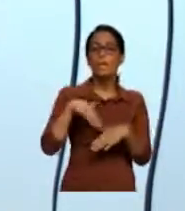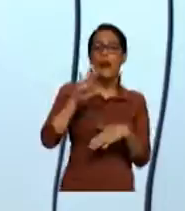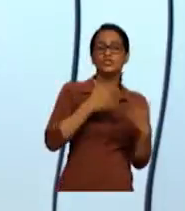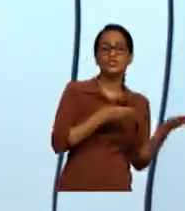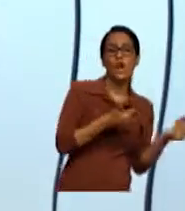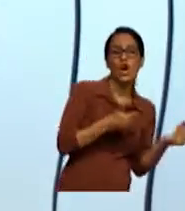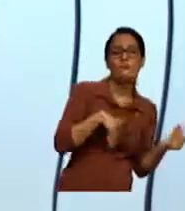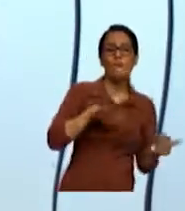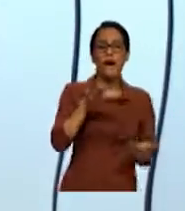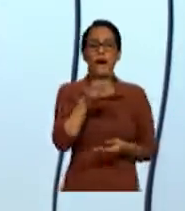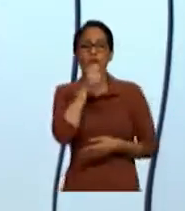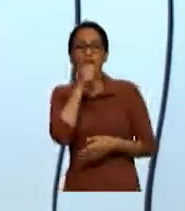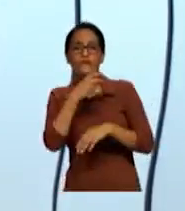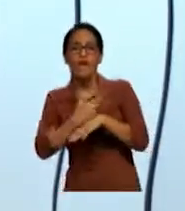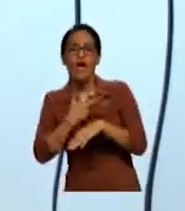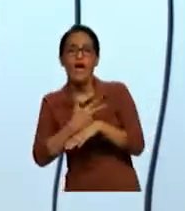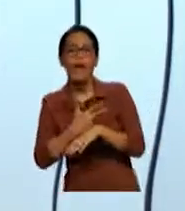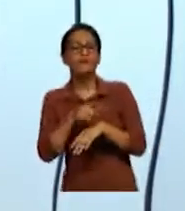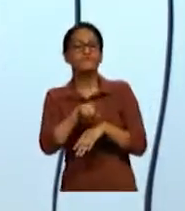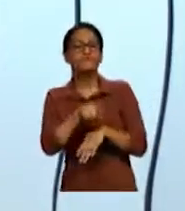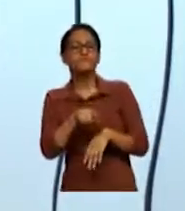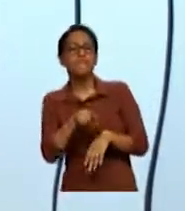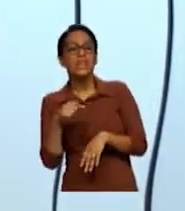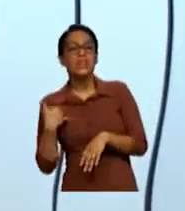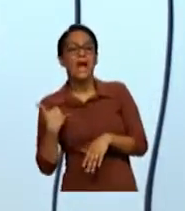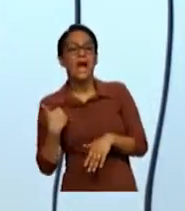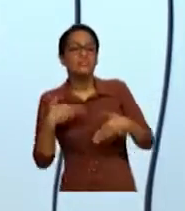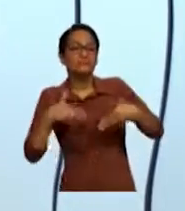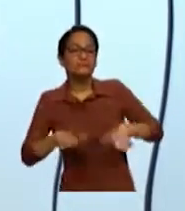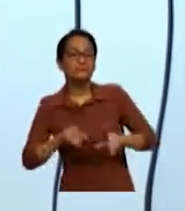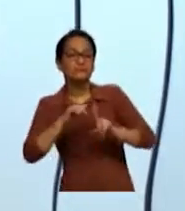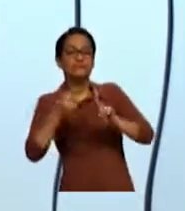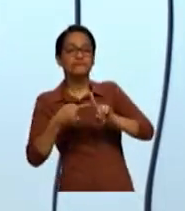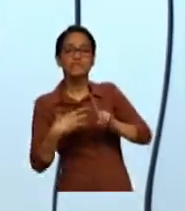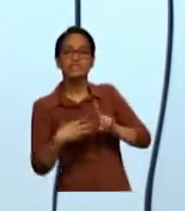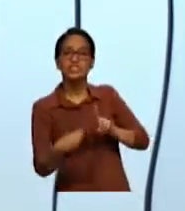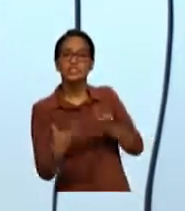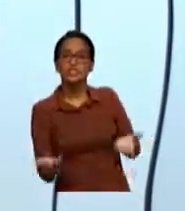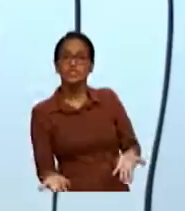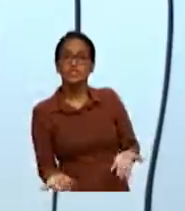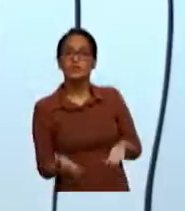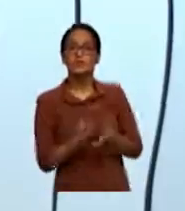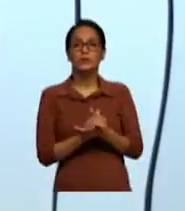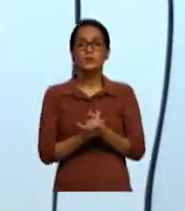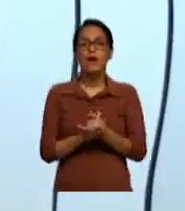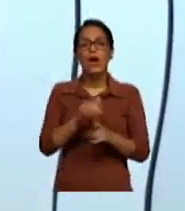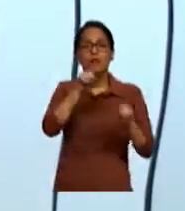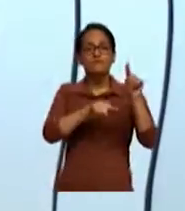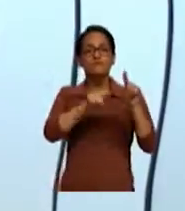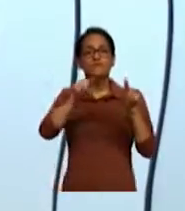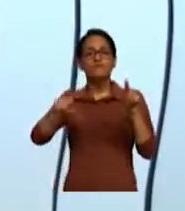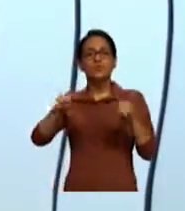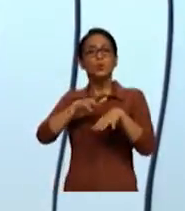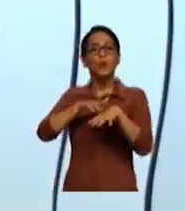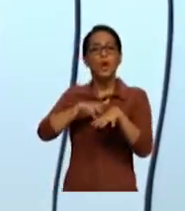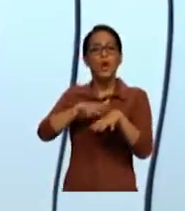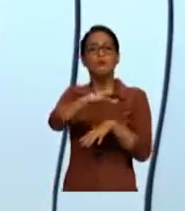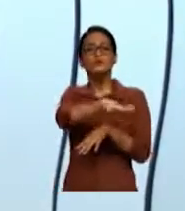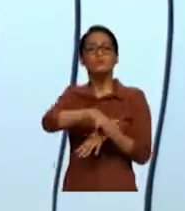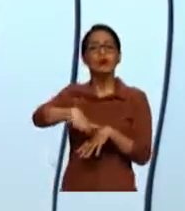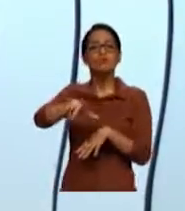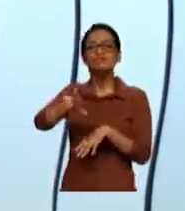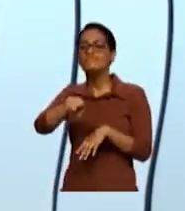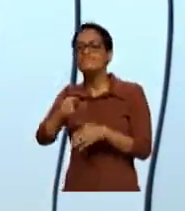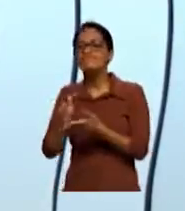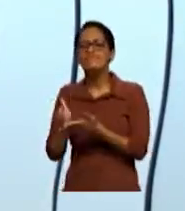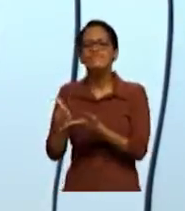anos, né, a pessoa está tendo filho. Eu falo taxa de incidência de uma doença, eu pego em uma determinada população e começo